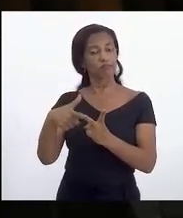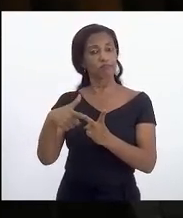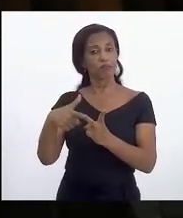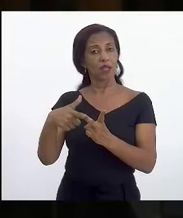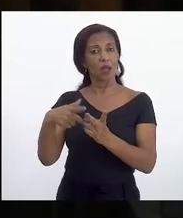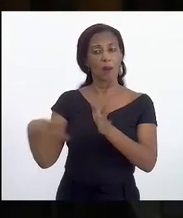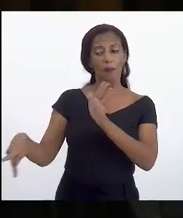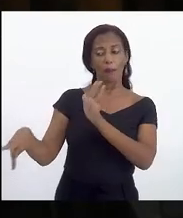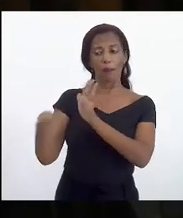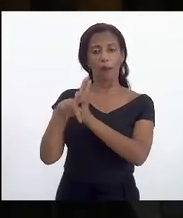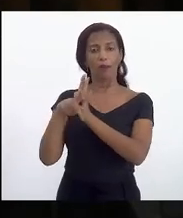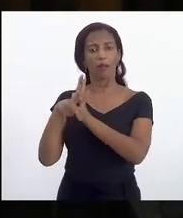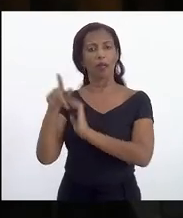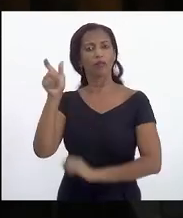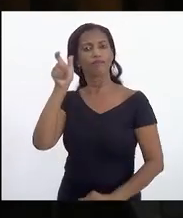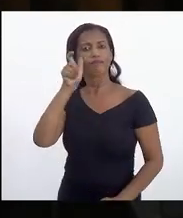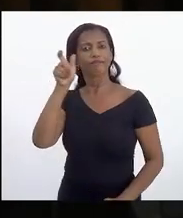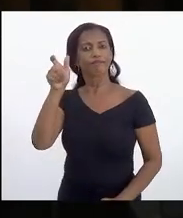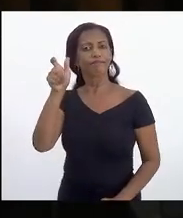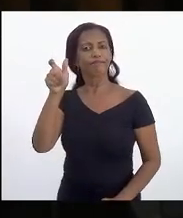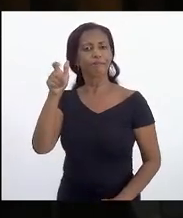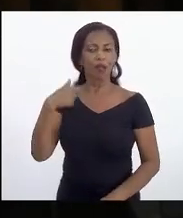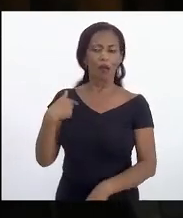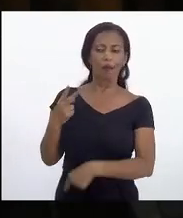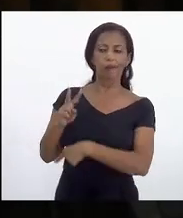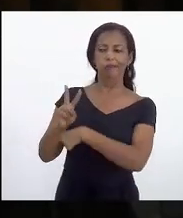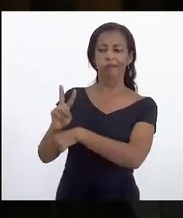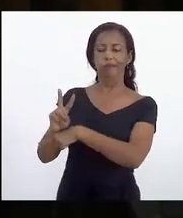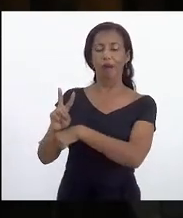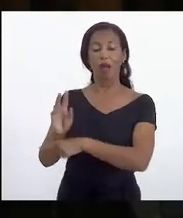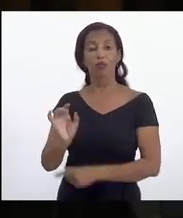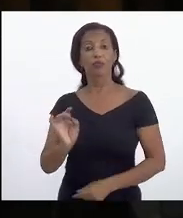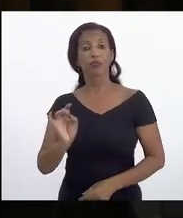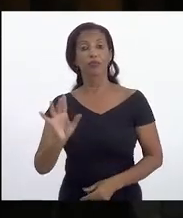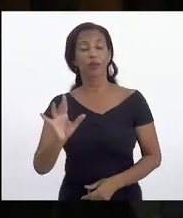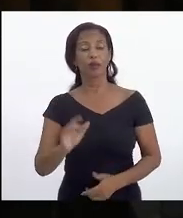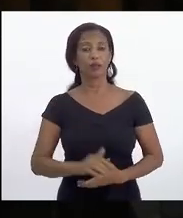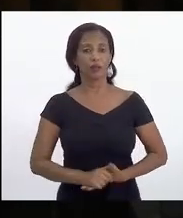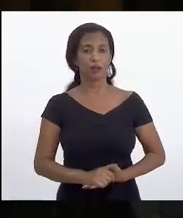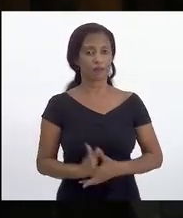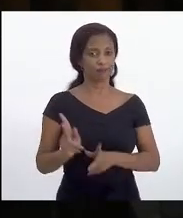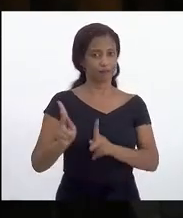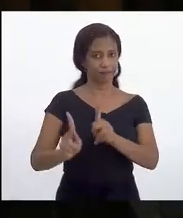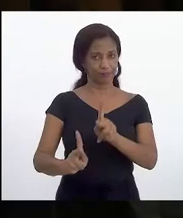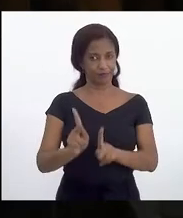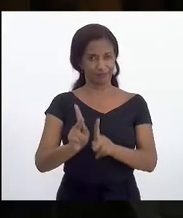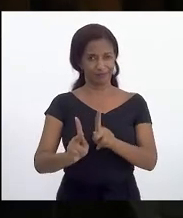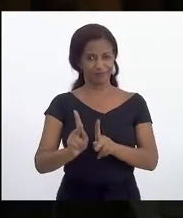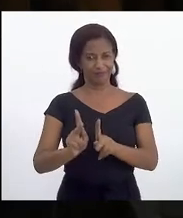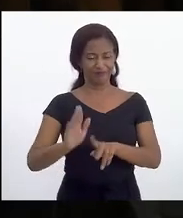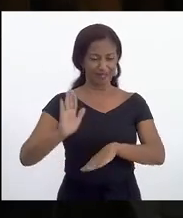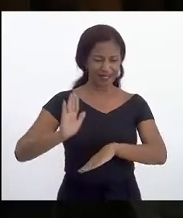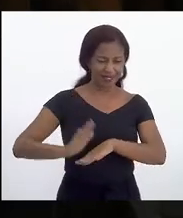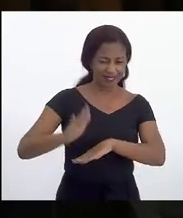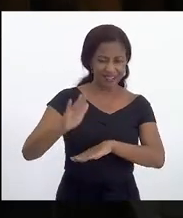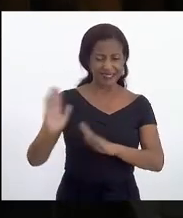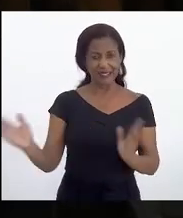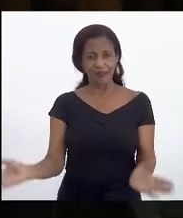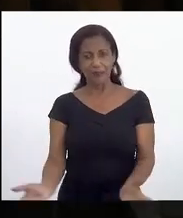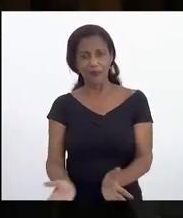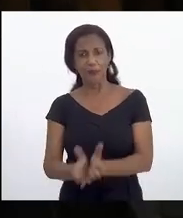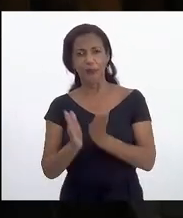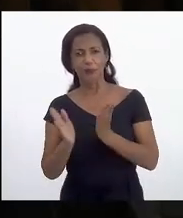defende seus interesses só a população mais sofrida